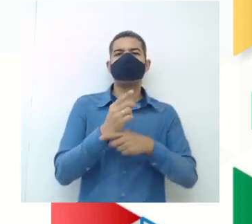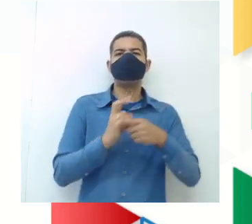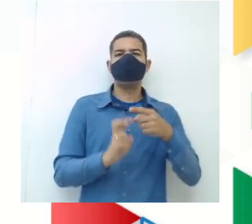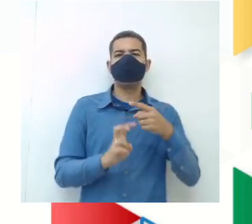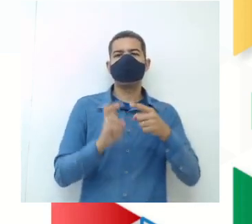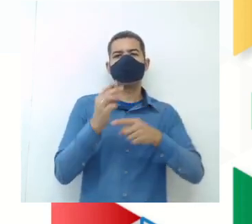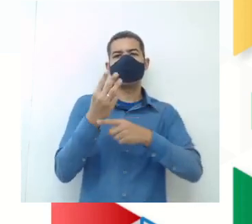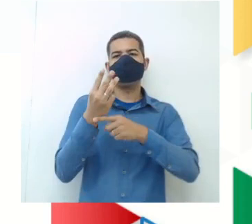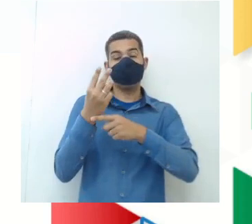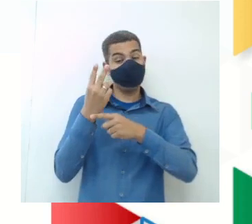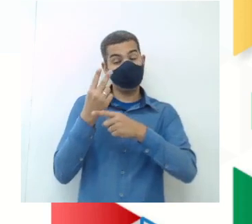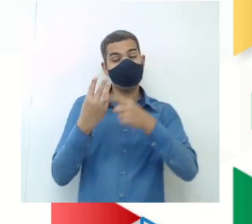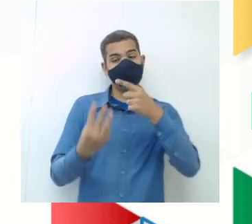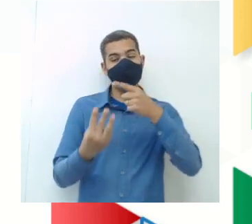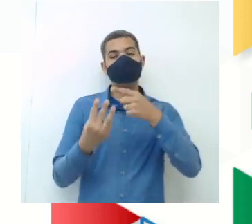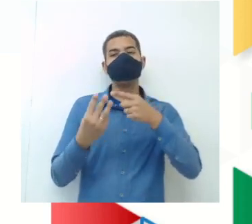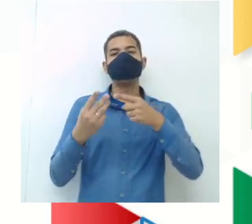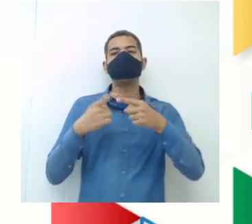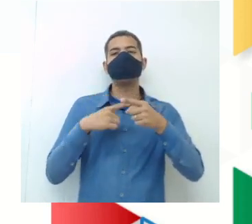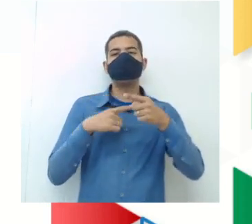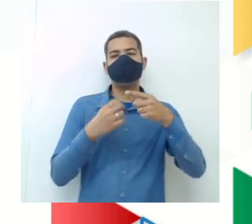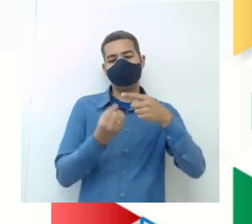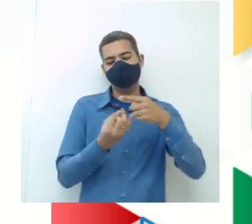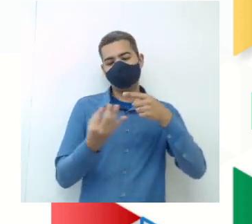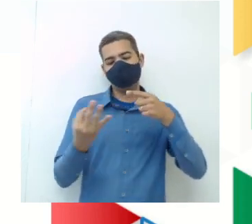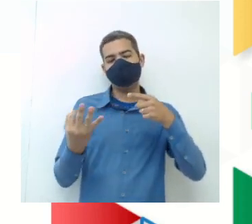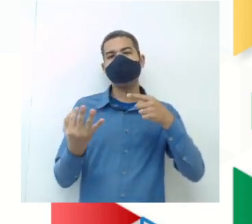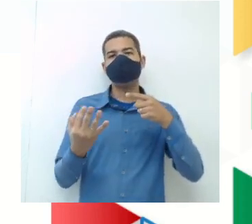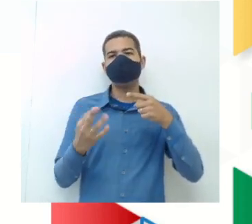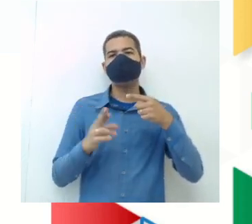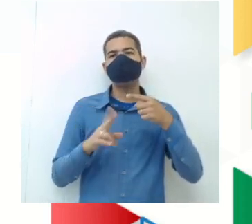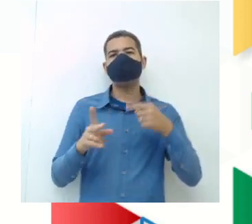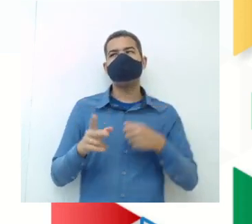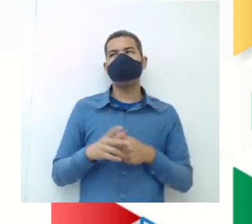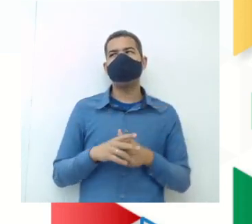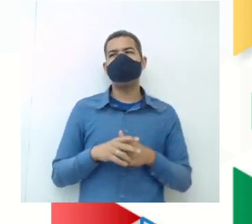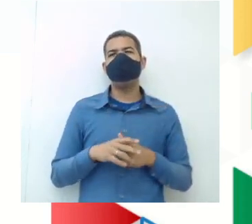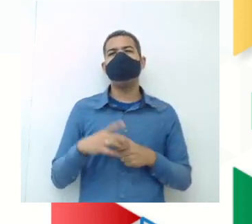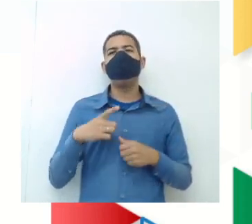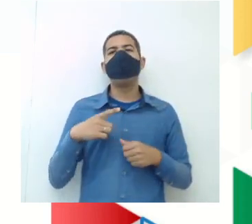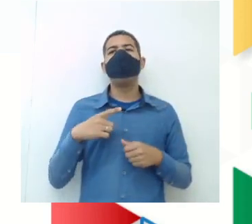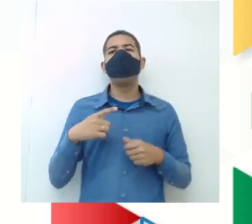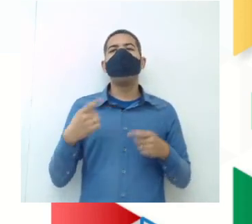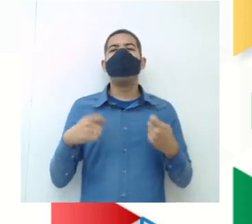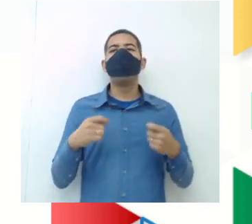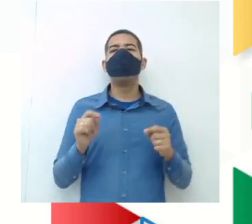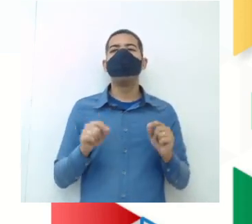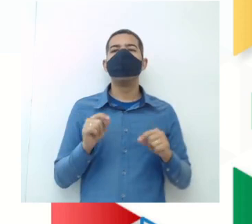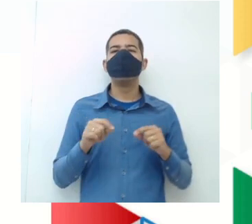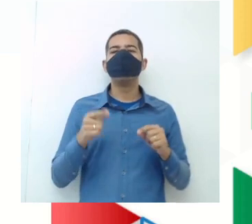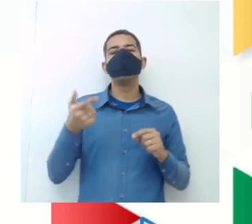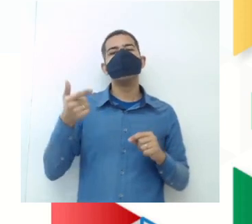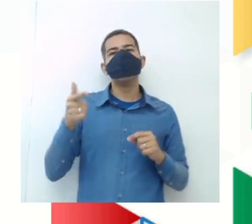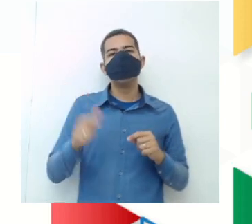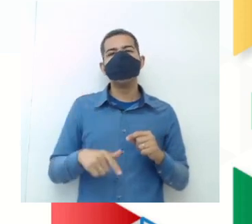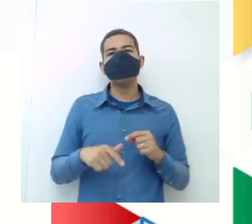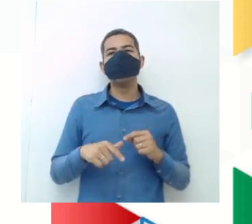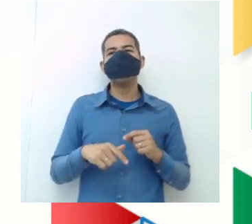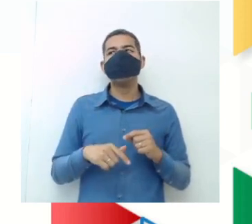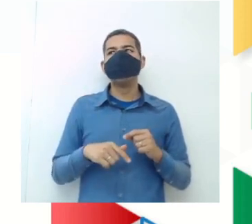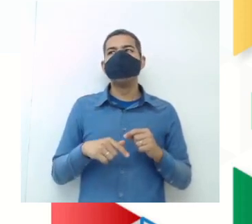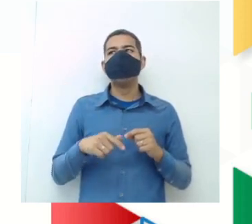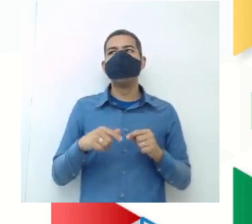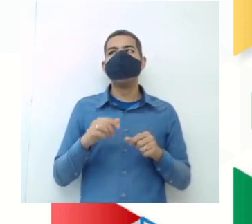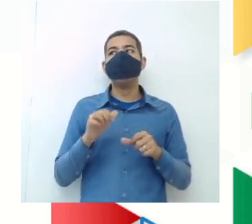soma, eu tenho denominadores diferentes nesse exato momento. Então, o que é que eu preciso fazer? De novo, ó, preste atenção. Eu